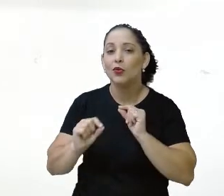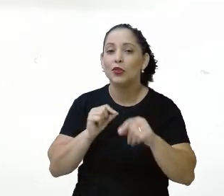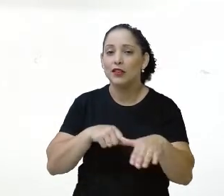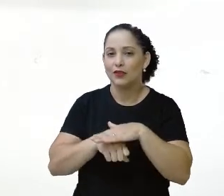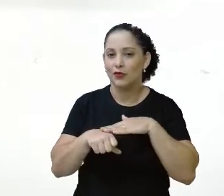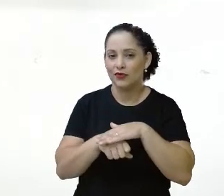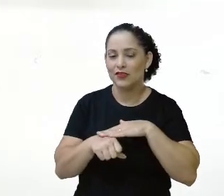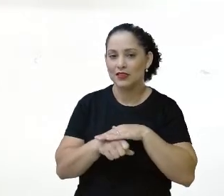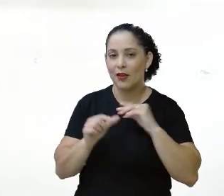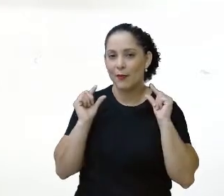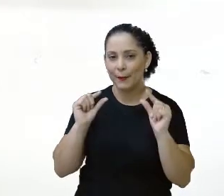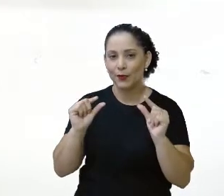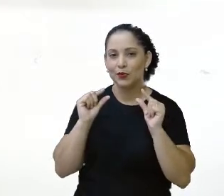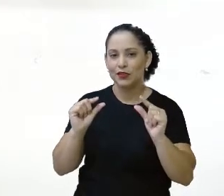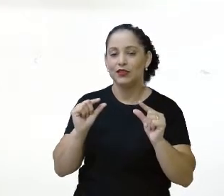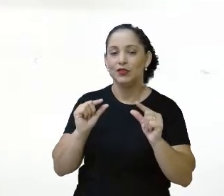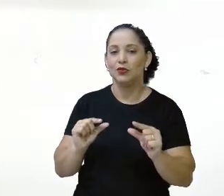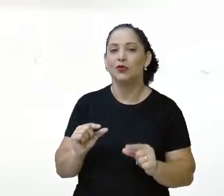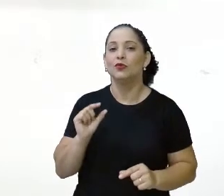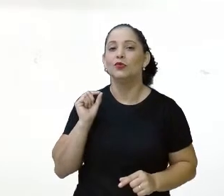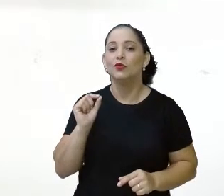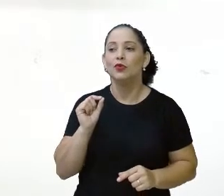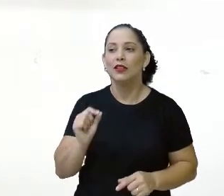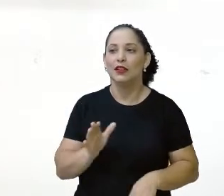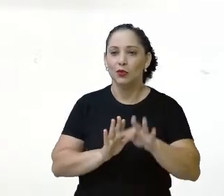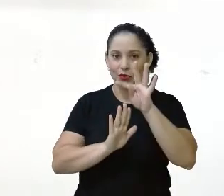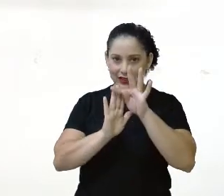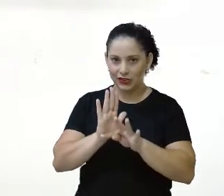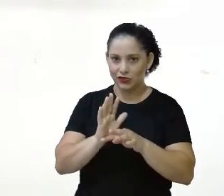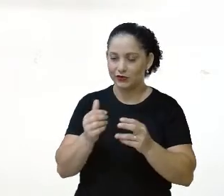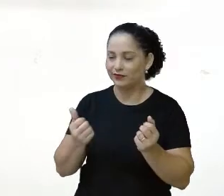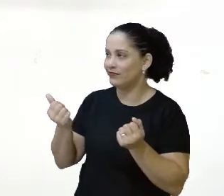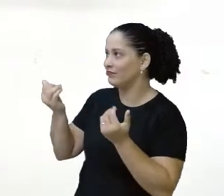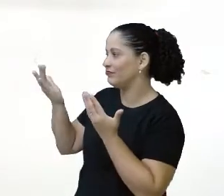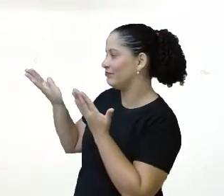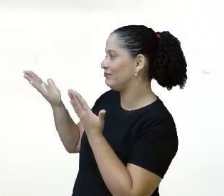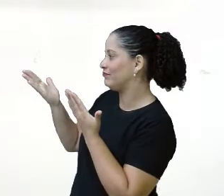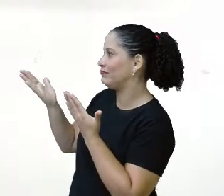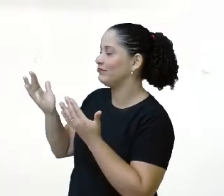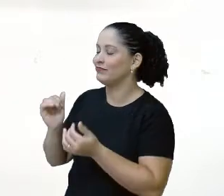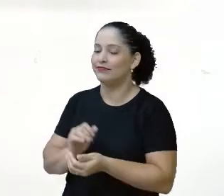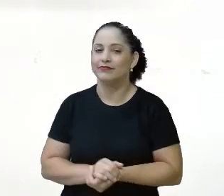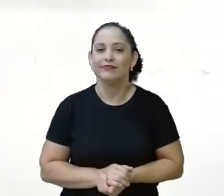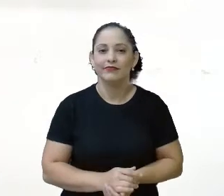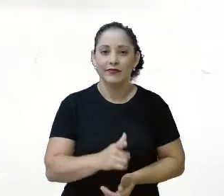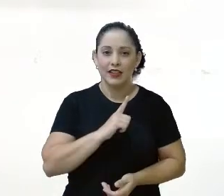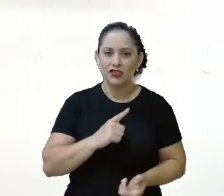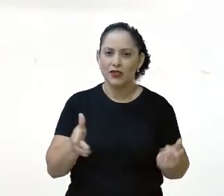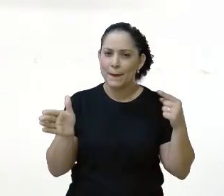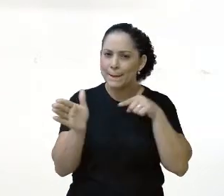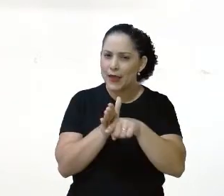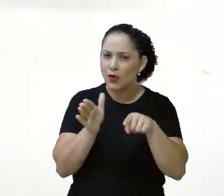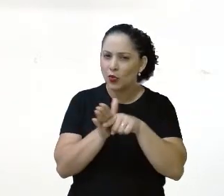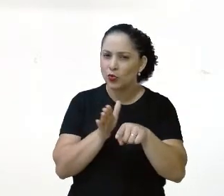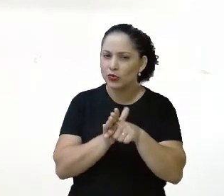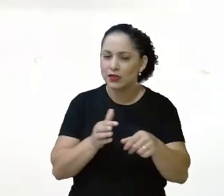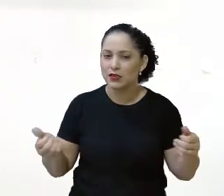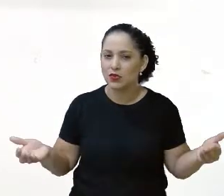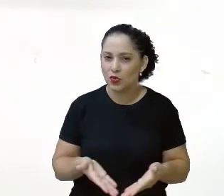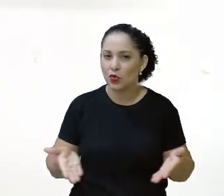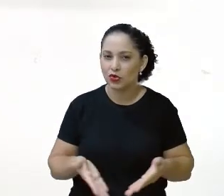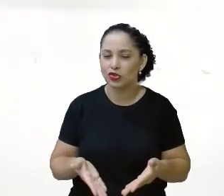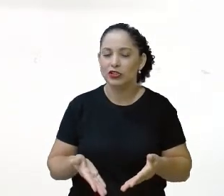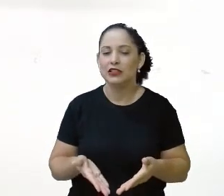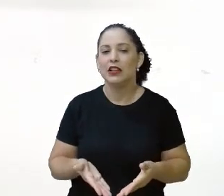conversar um pouquinho sobre esse texto que eu falei. Aí, assim, as perguntas hoje elas não estão muito